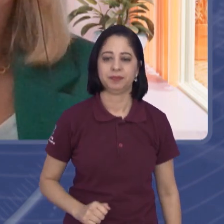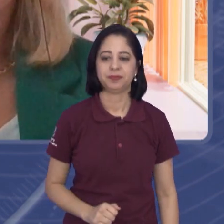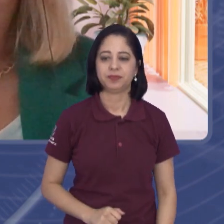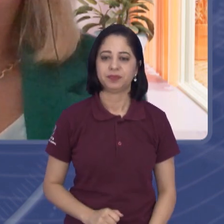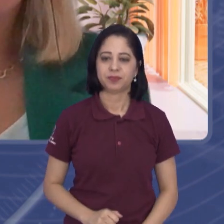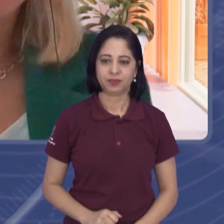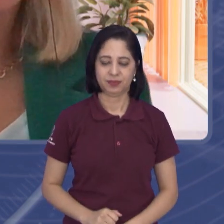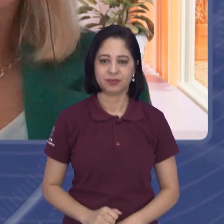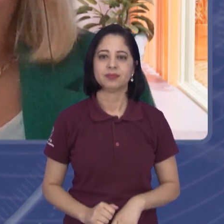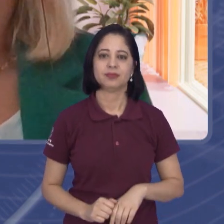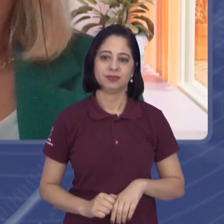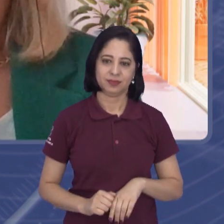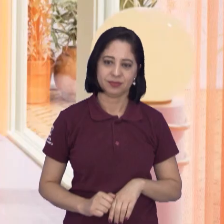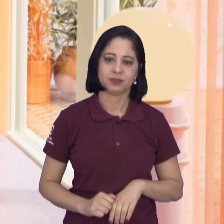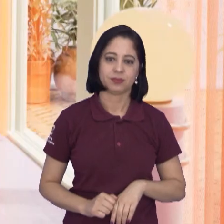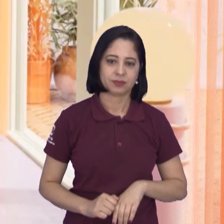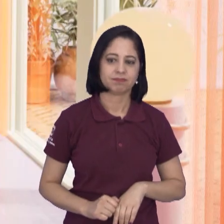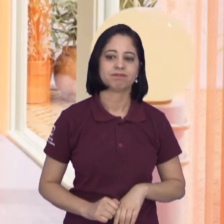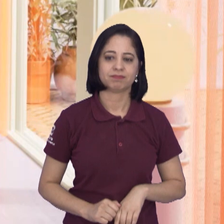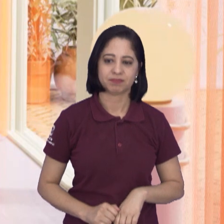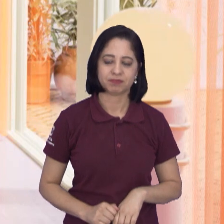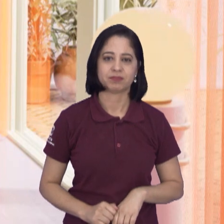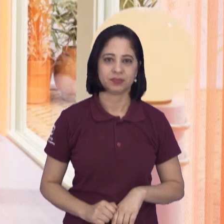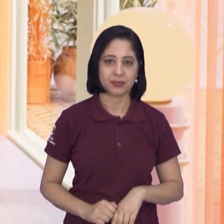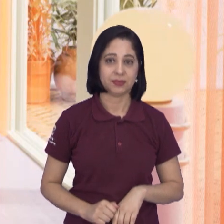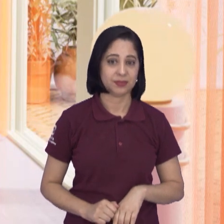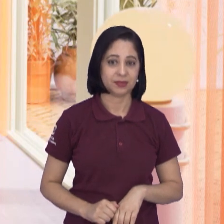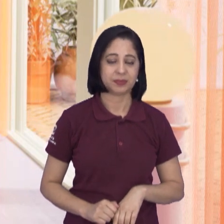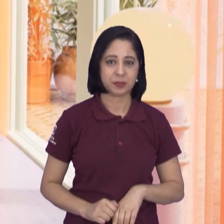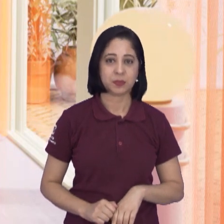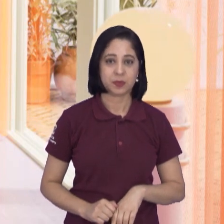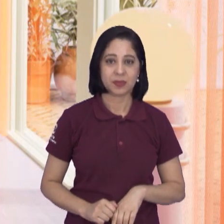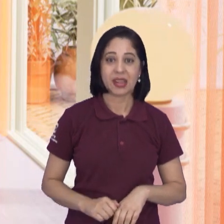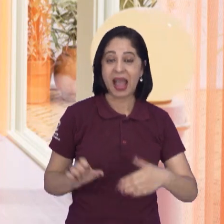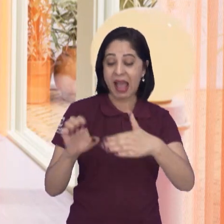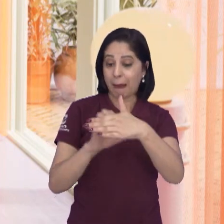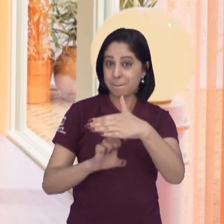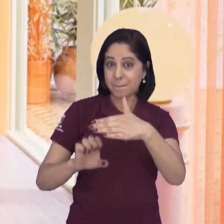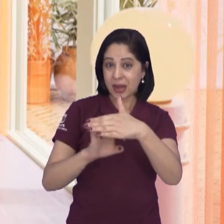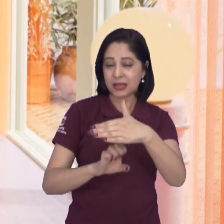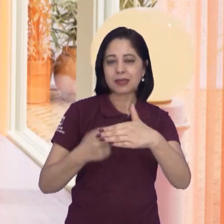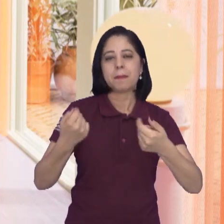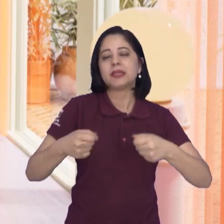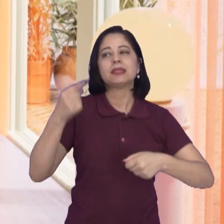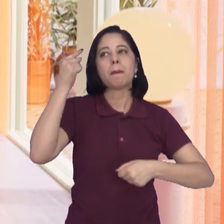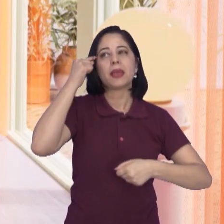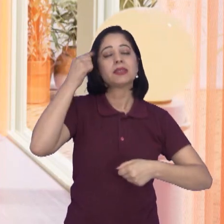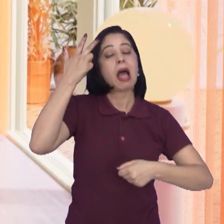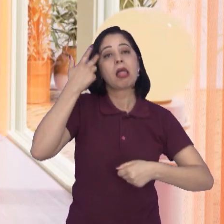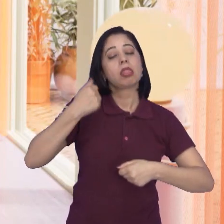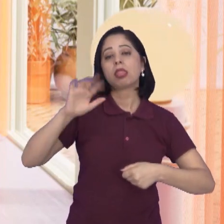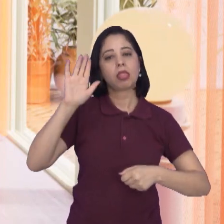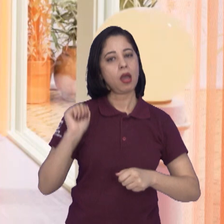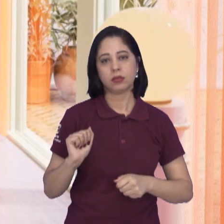bem explicado, falado. Não seria aí o ideal, né? Era para ser algo tão natural, né? Para a gente poder